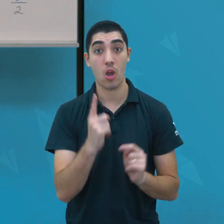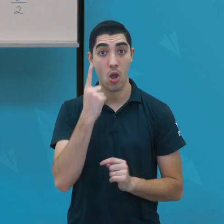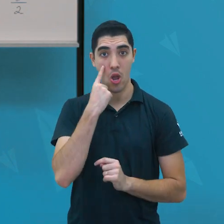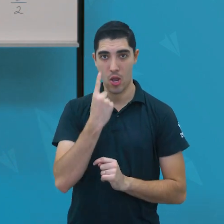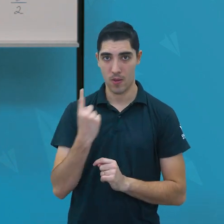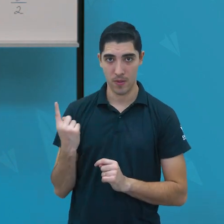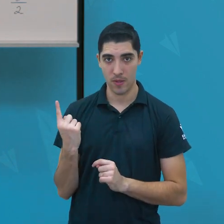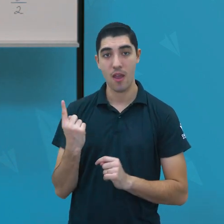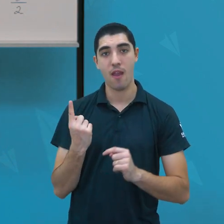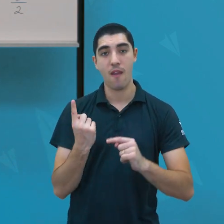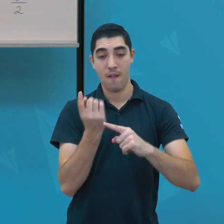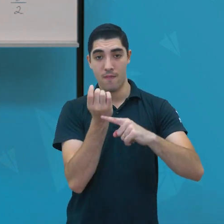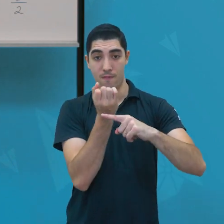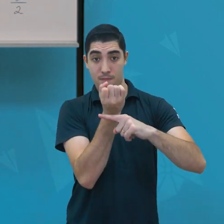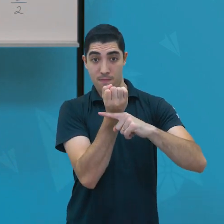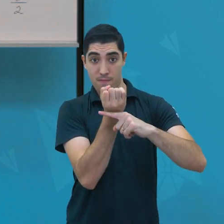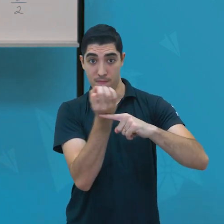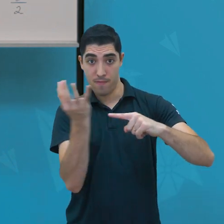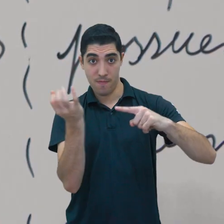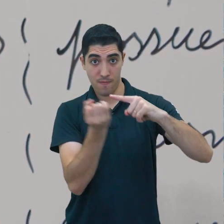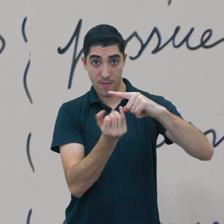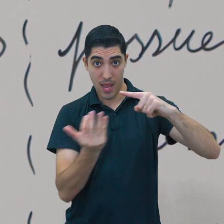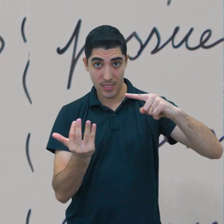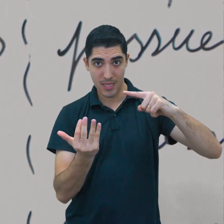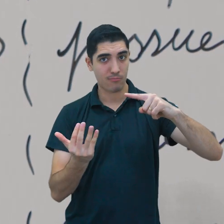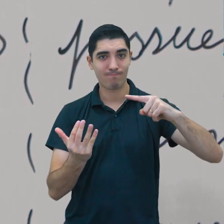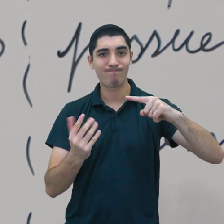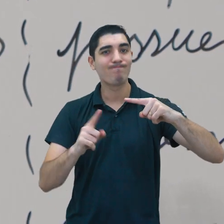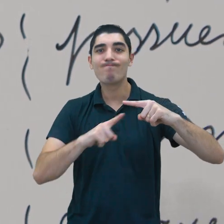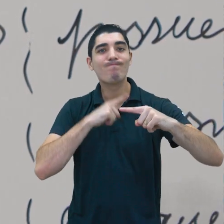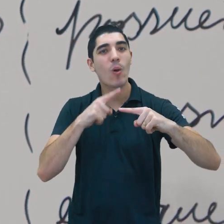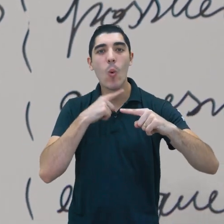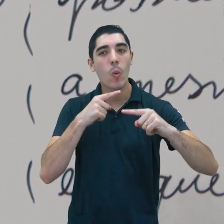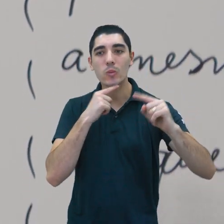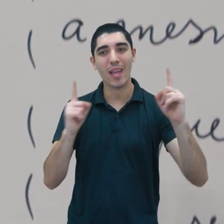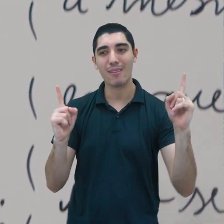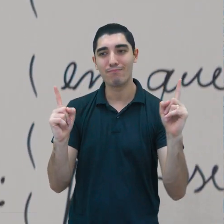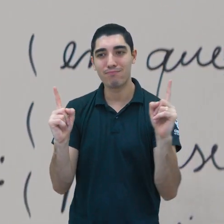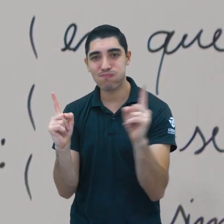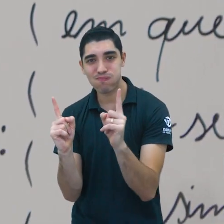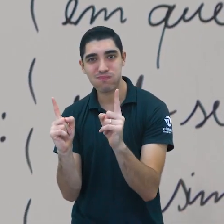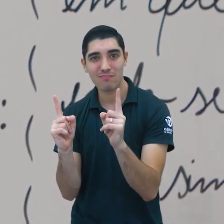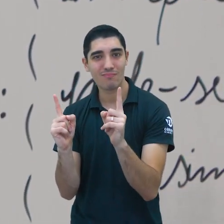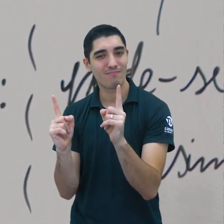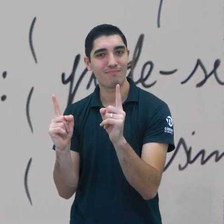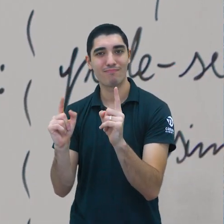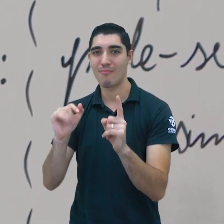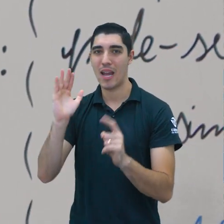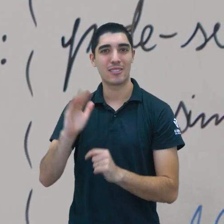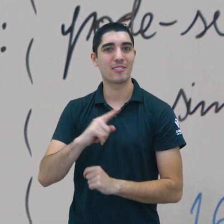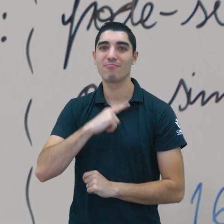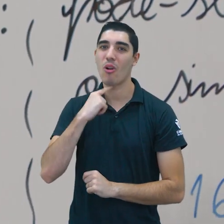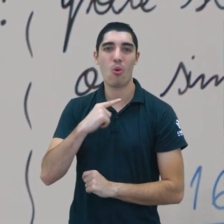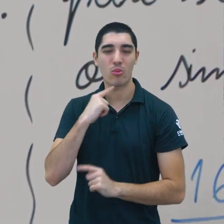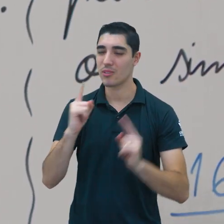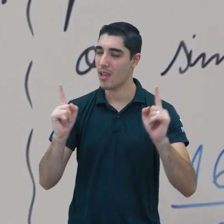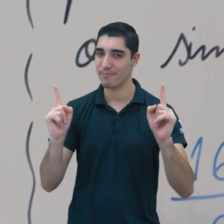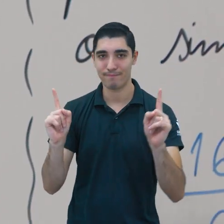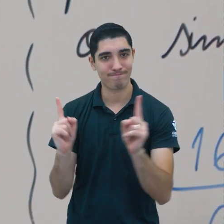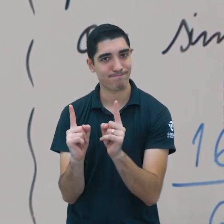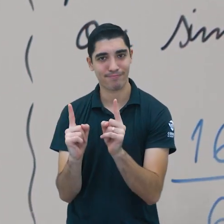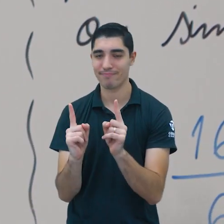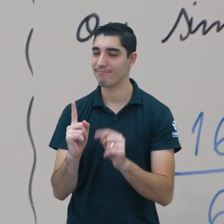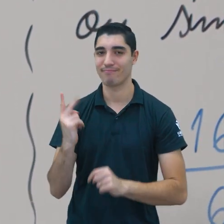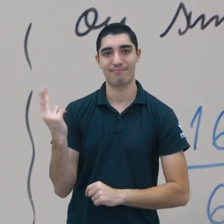fração que... Opa, está repetido aqui. Toda fração que não pode mais ser simplificada.